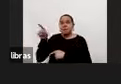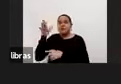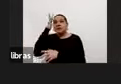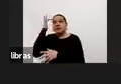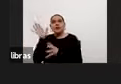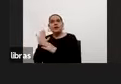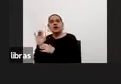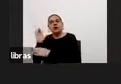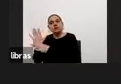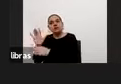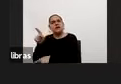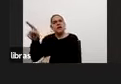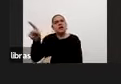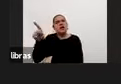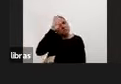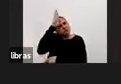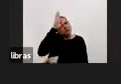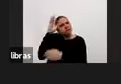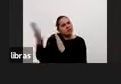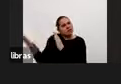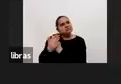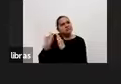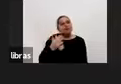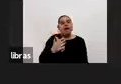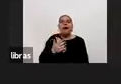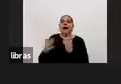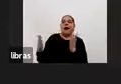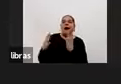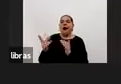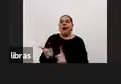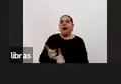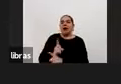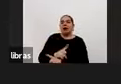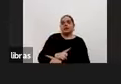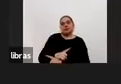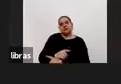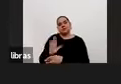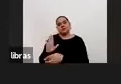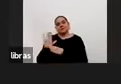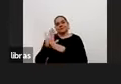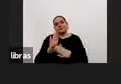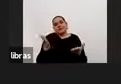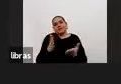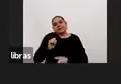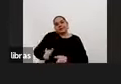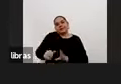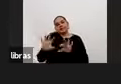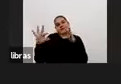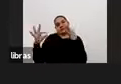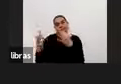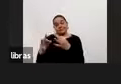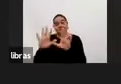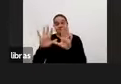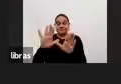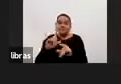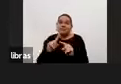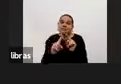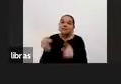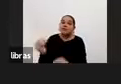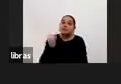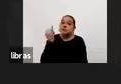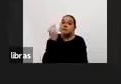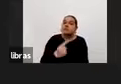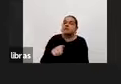sua popularidade aumentou. Mas, ok, vamos lá. O importante para nós é o seguinte, certo? O importante para nós é a defesa